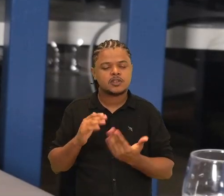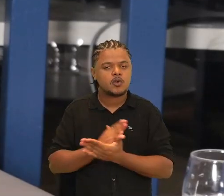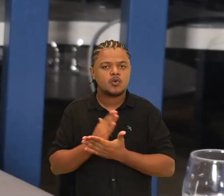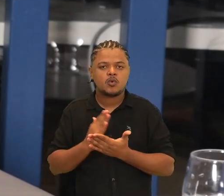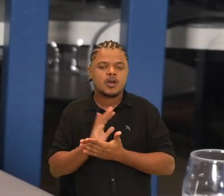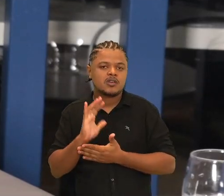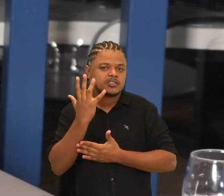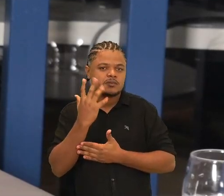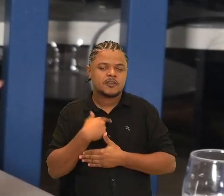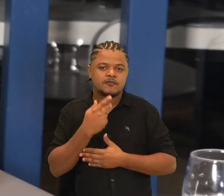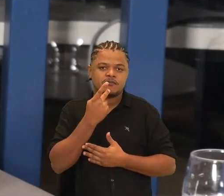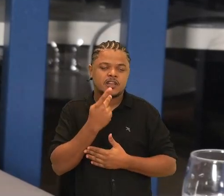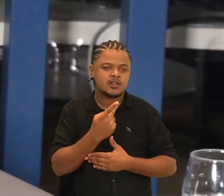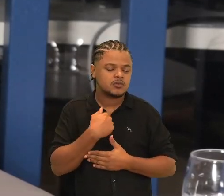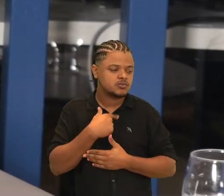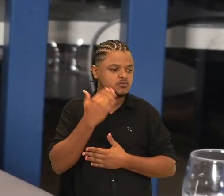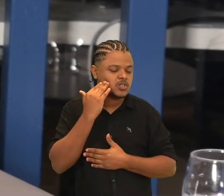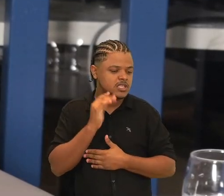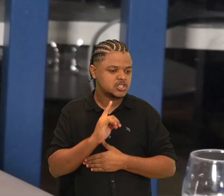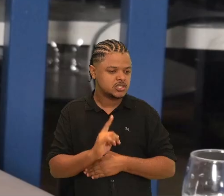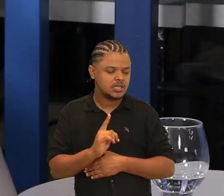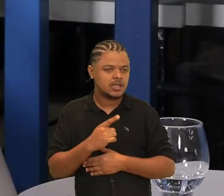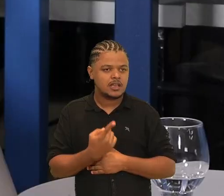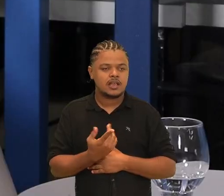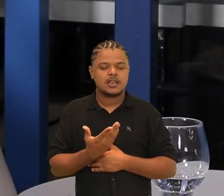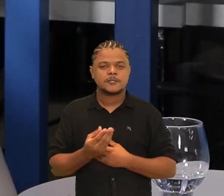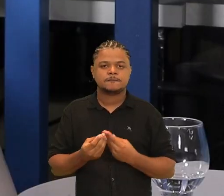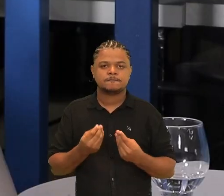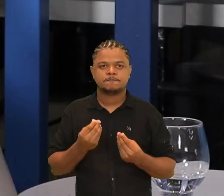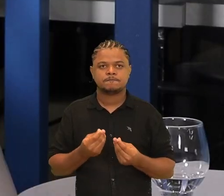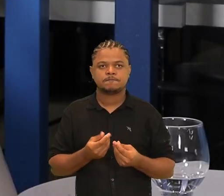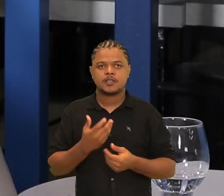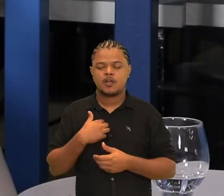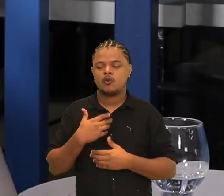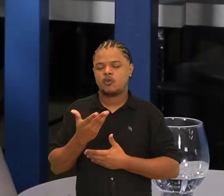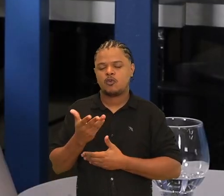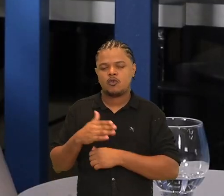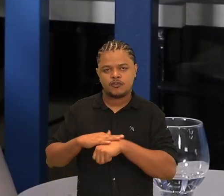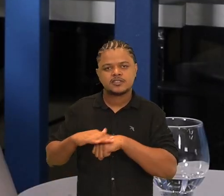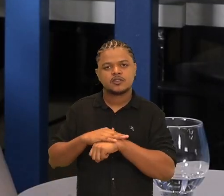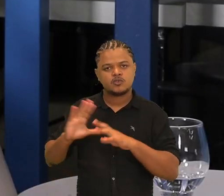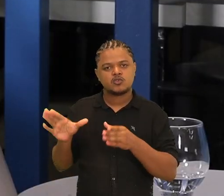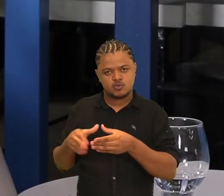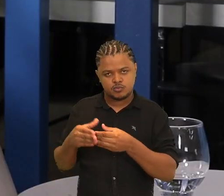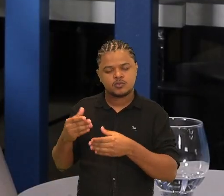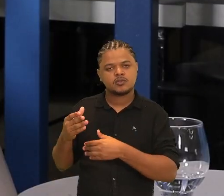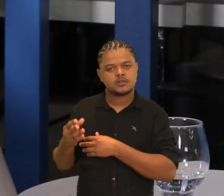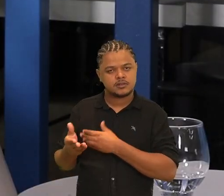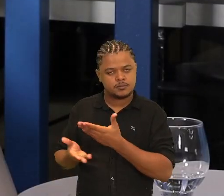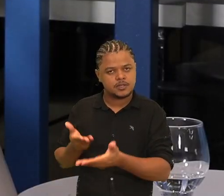e eu não entendi. Isso foi lá no início, né? E eu fui compartilhar isso com a equipe que estava acompanhando ele, aí ele disse,